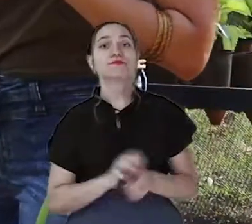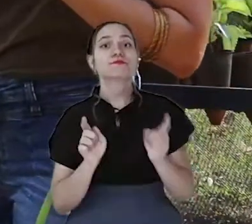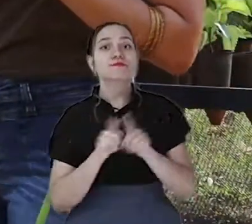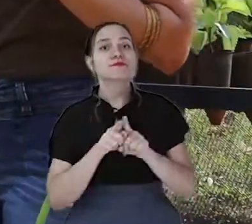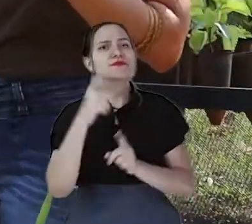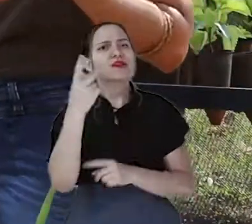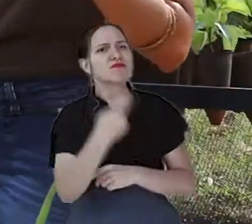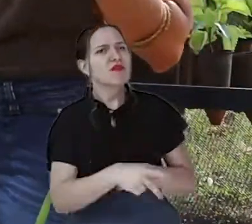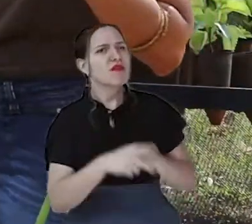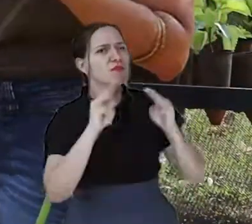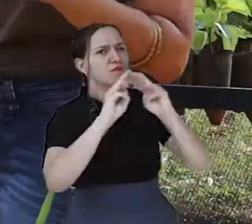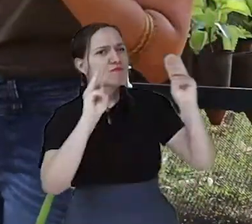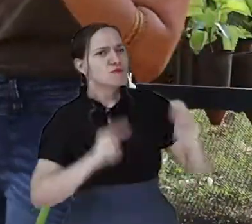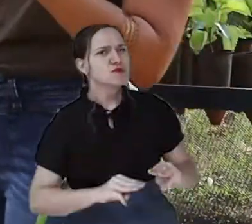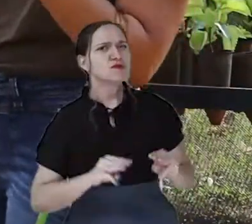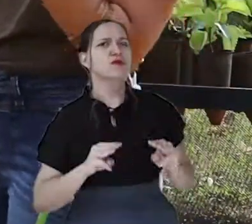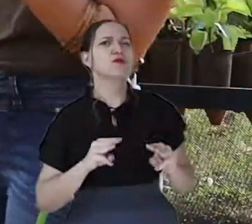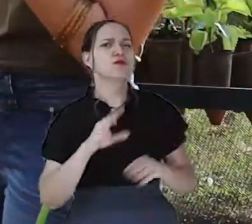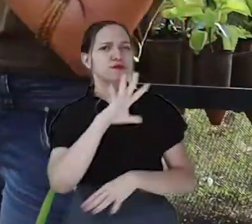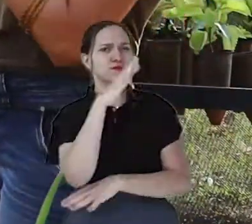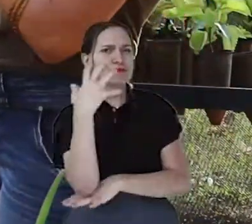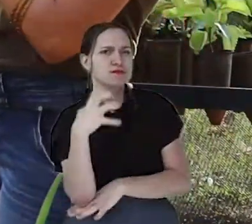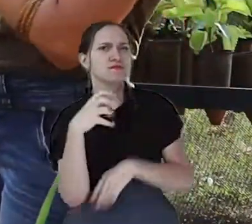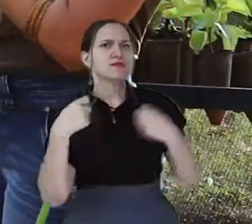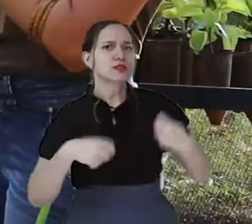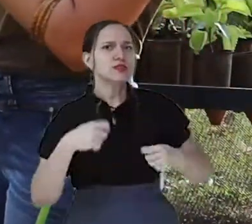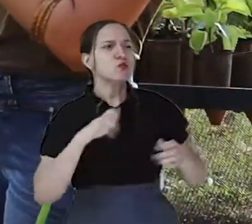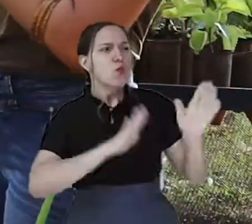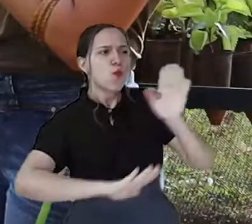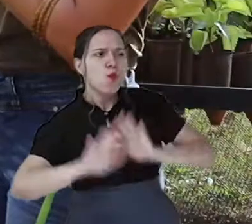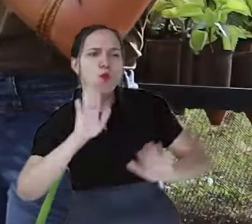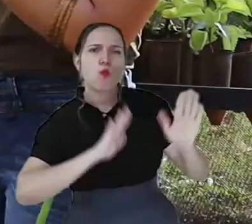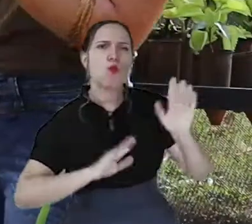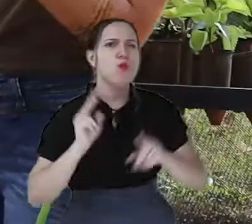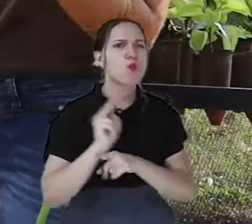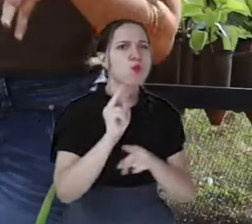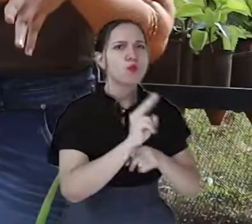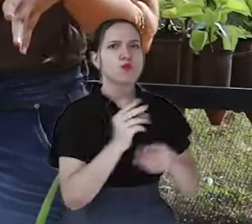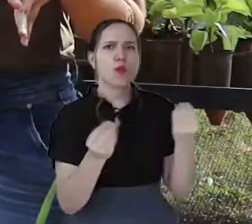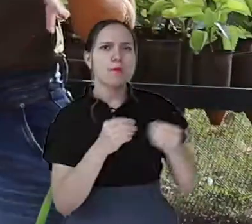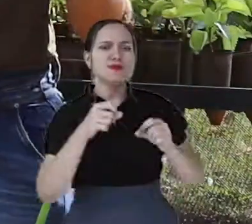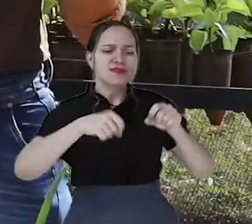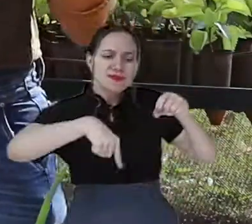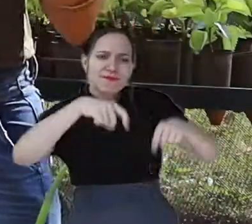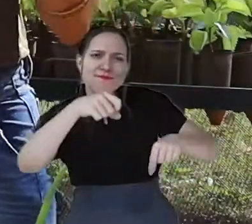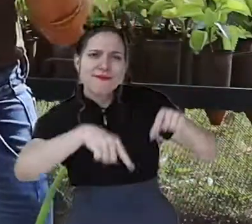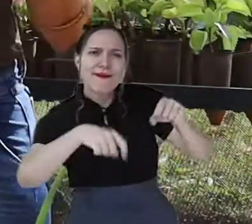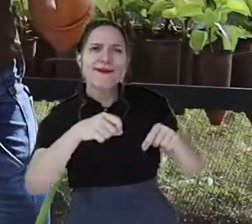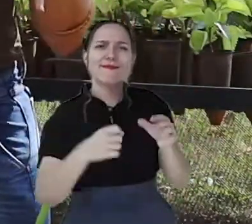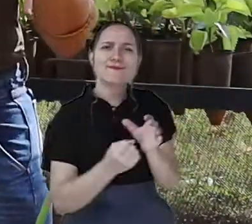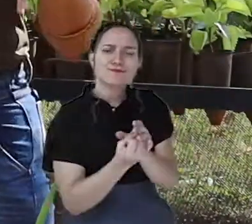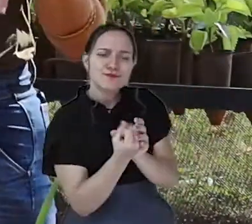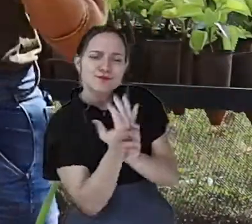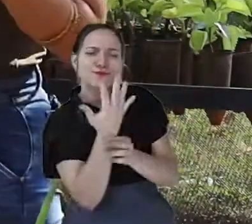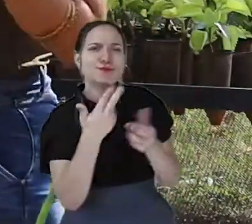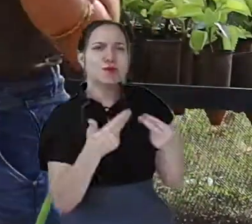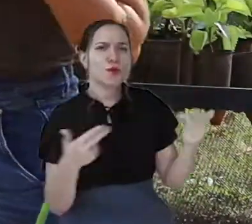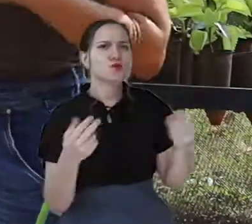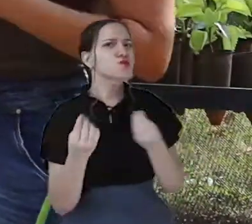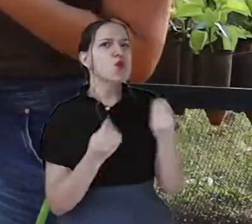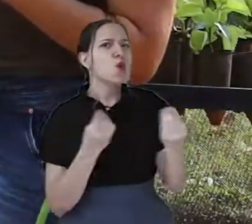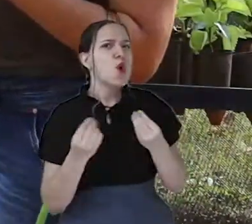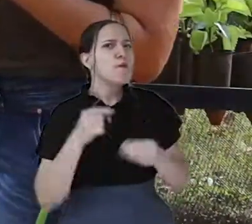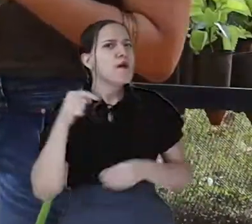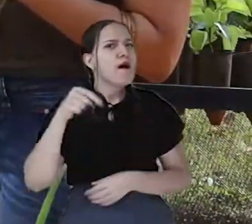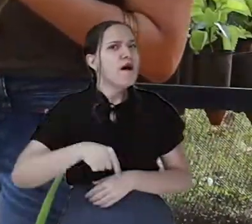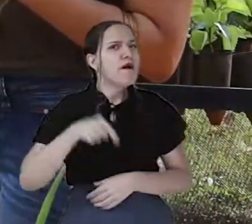com todas essas sementes e mudas, elas vão passando por uma série de processos. Então aqui no viveiro é quando elas chegam, né? Seria o